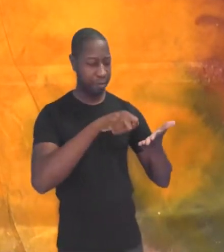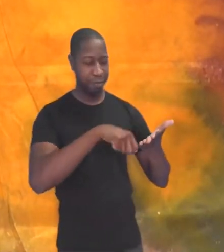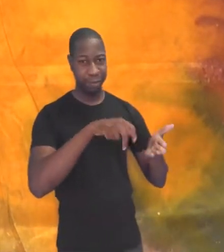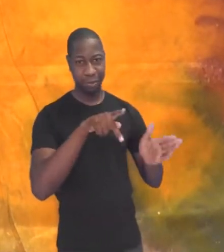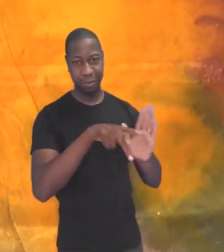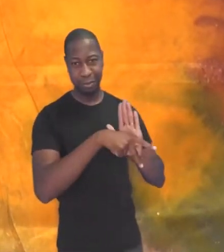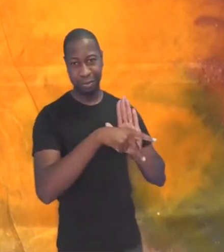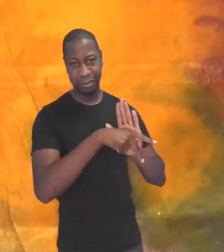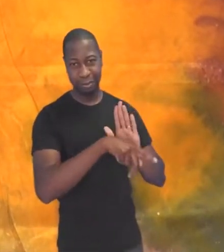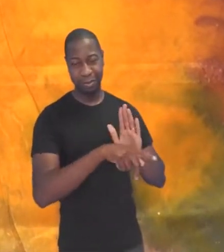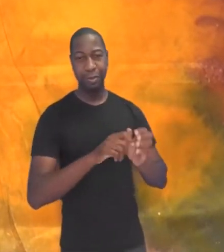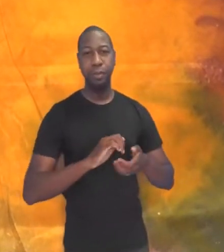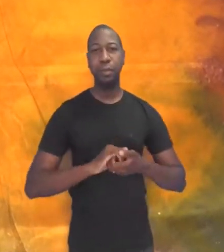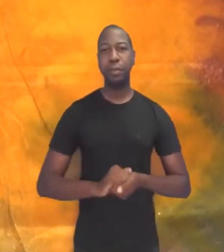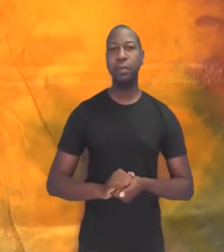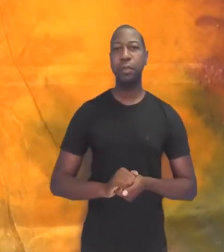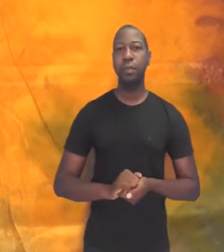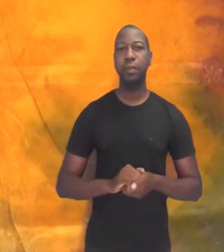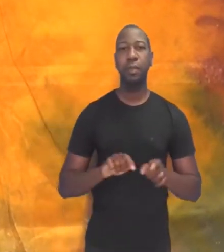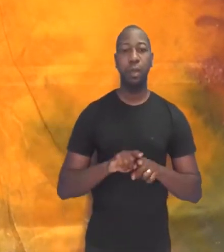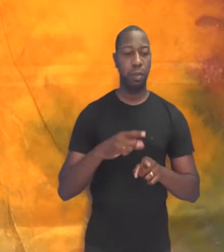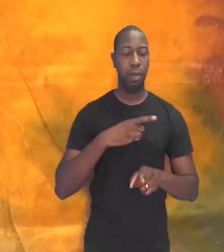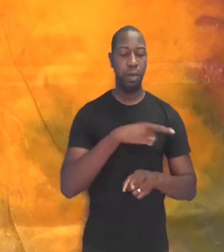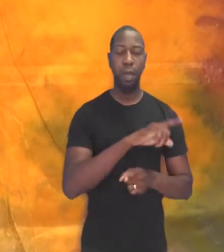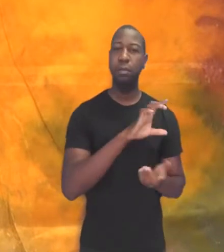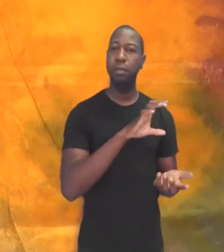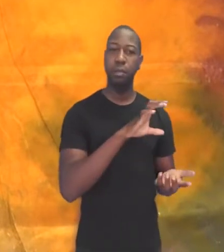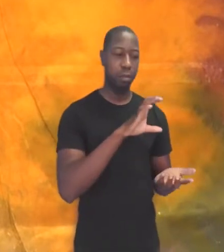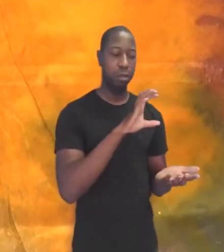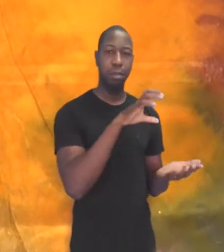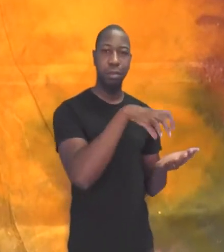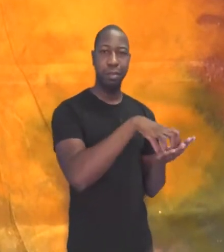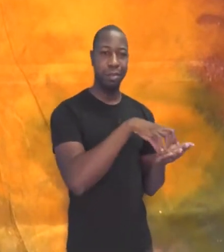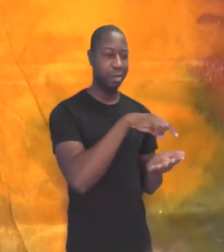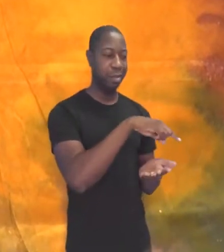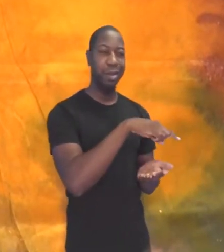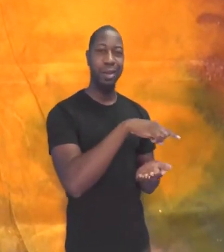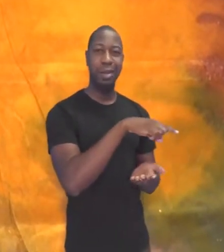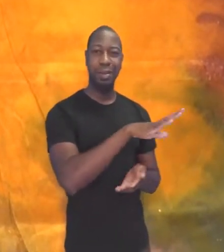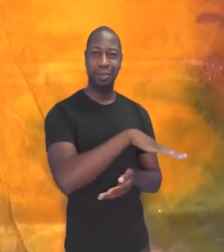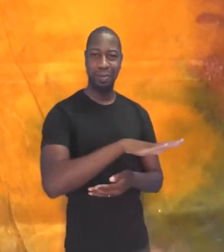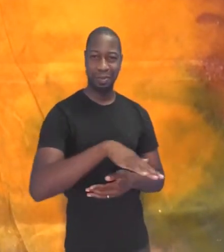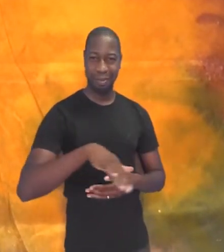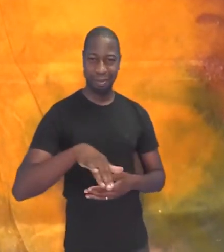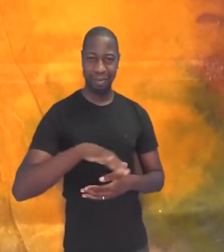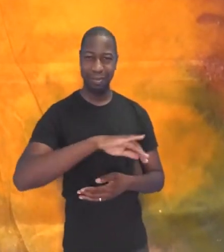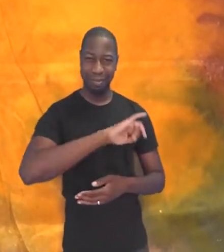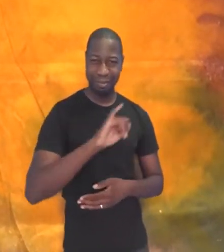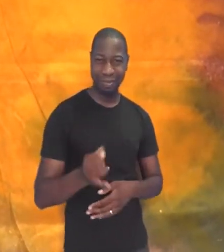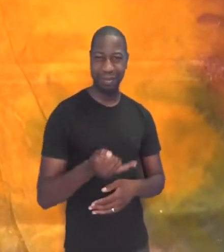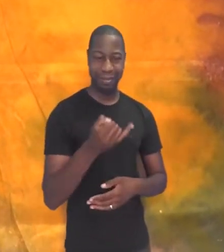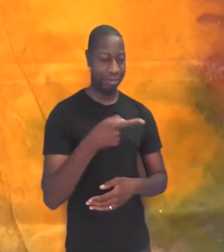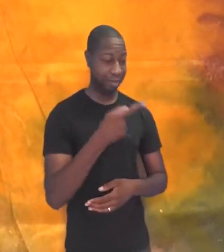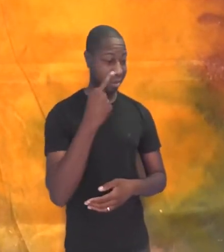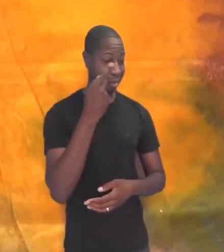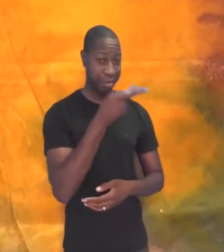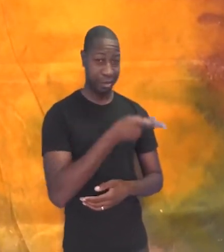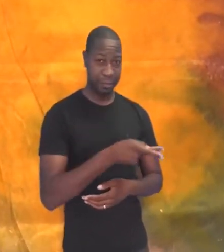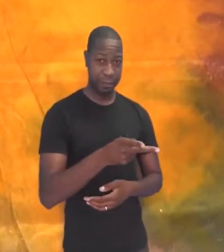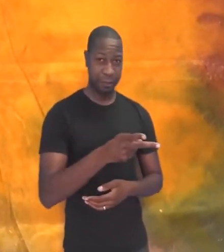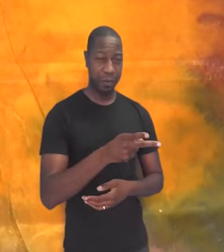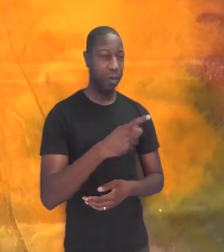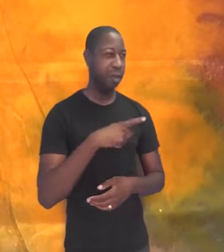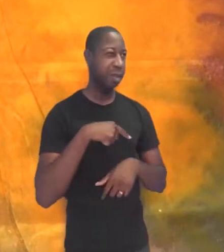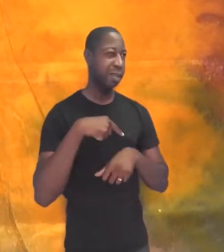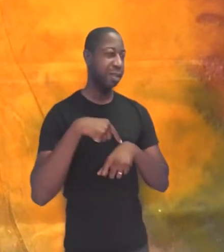Flirzinha, que é uma parte do evento para o pessoal menorzinho, né, para as crianças. A gente vê durante todo